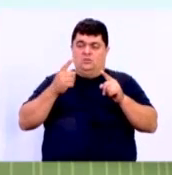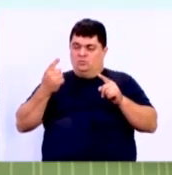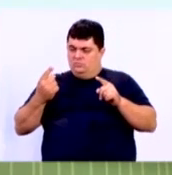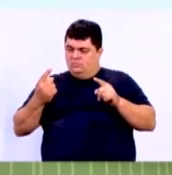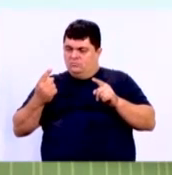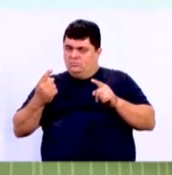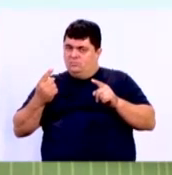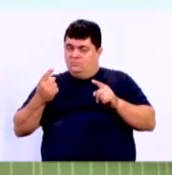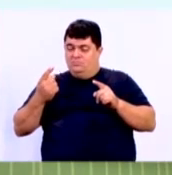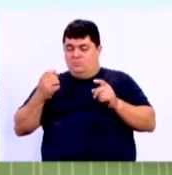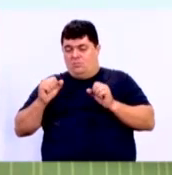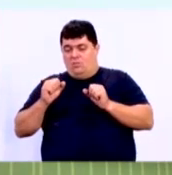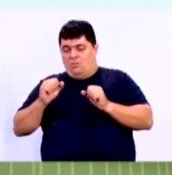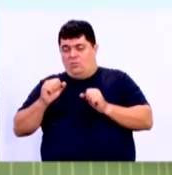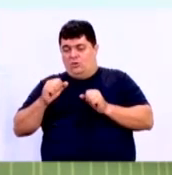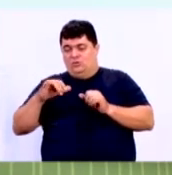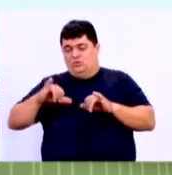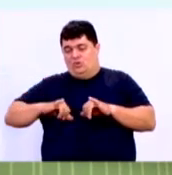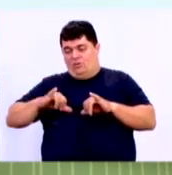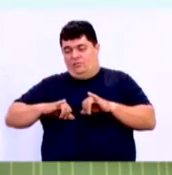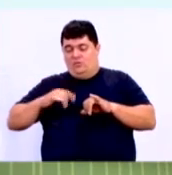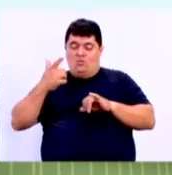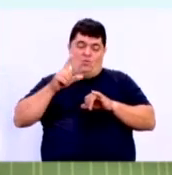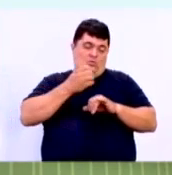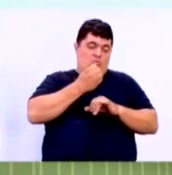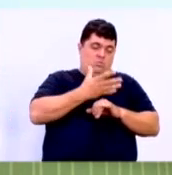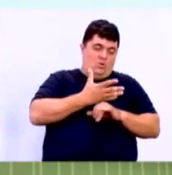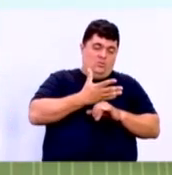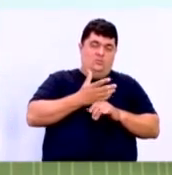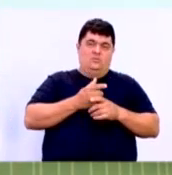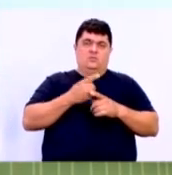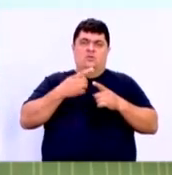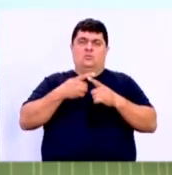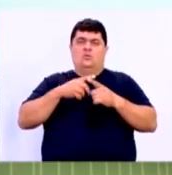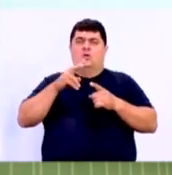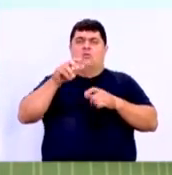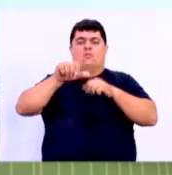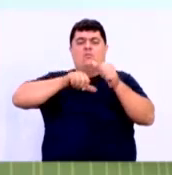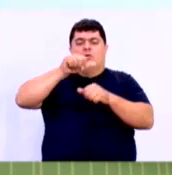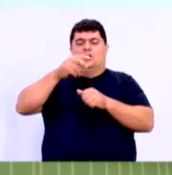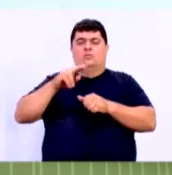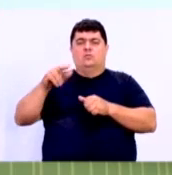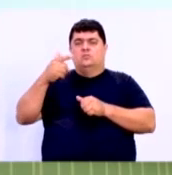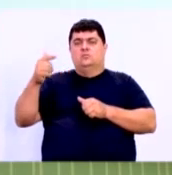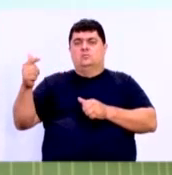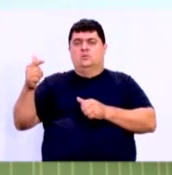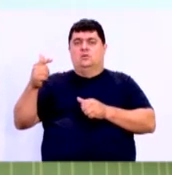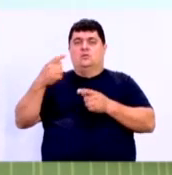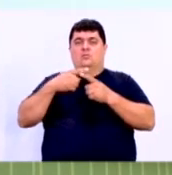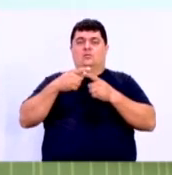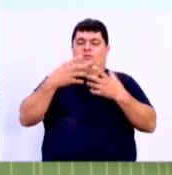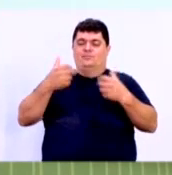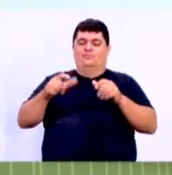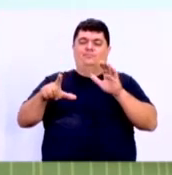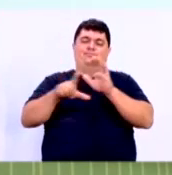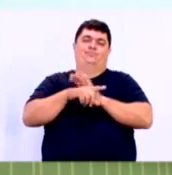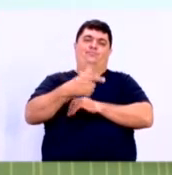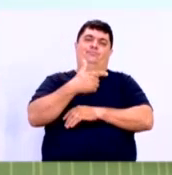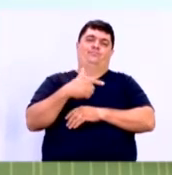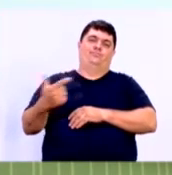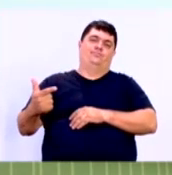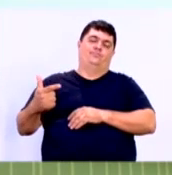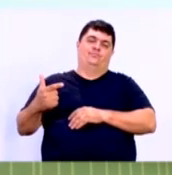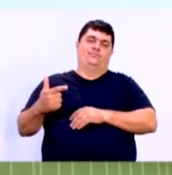produto pode ser penalizado, certo? Então, professor, por que nós não usamos o variável? Porque o variável não é aceito pela legislação